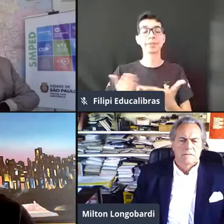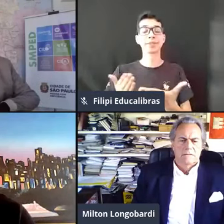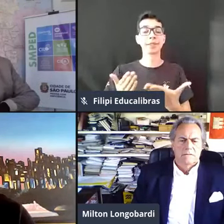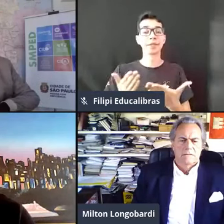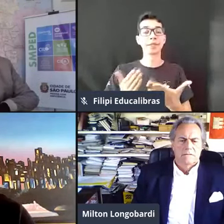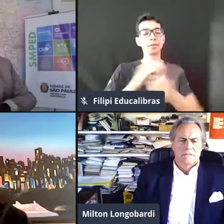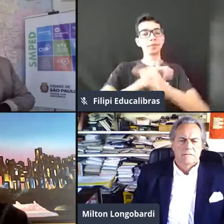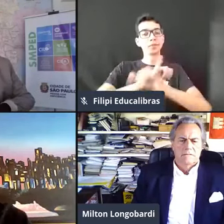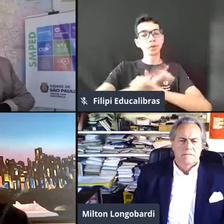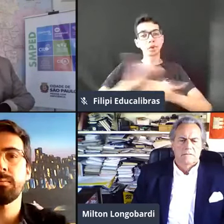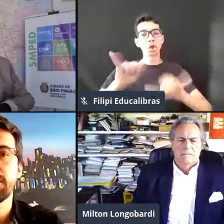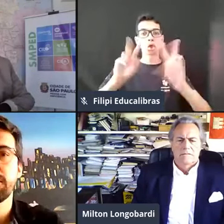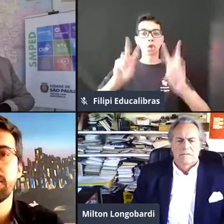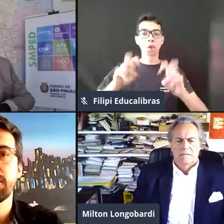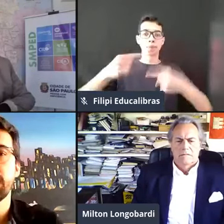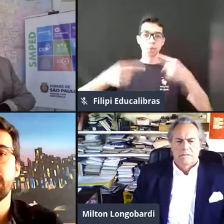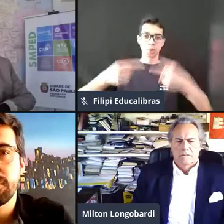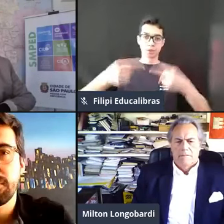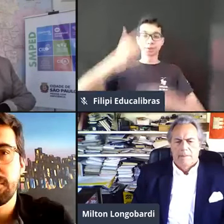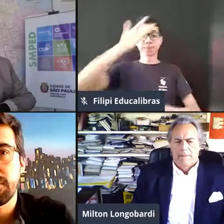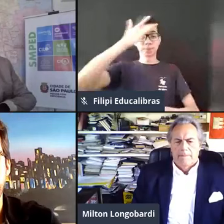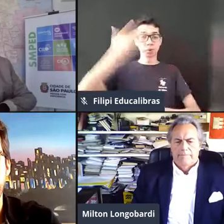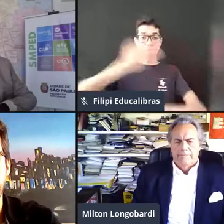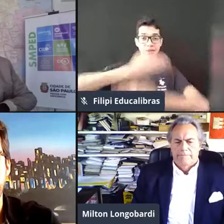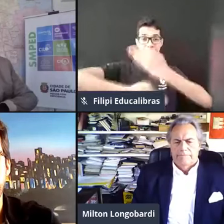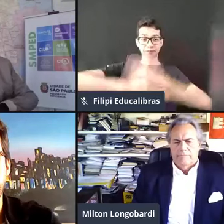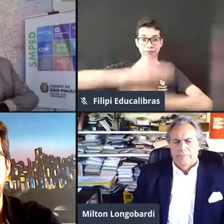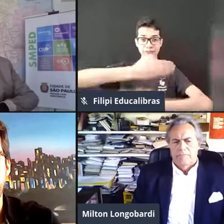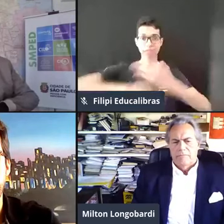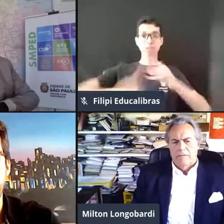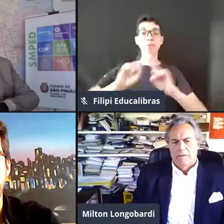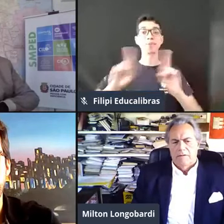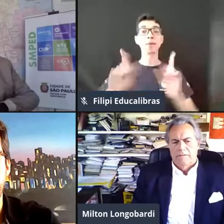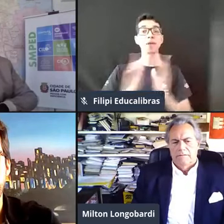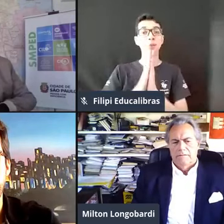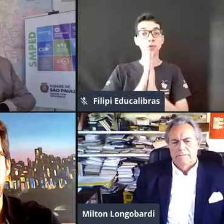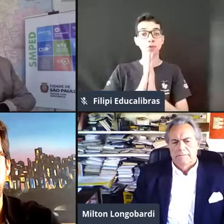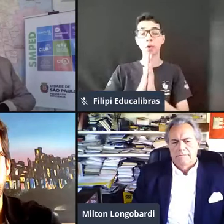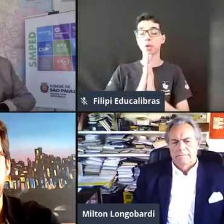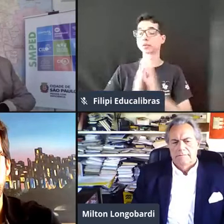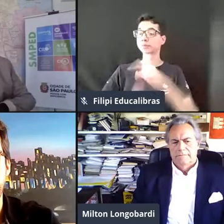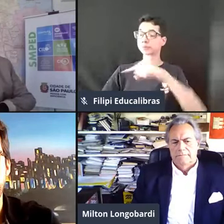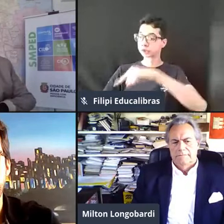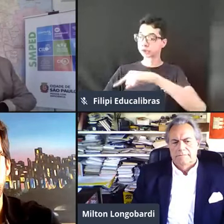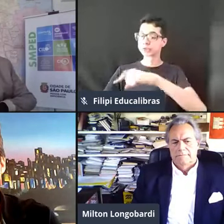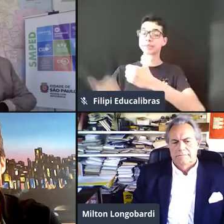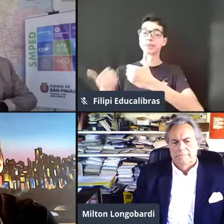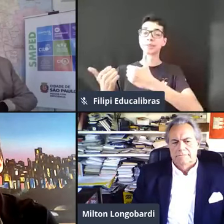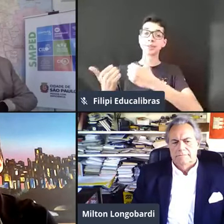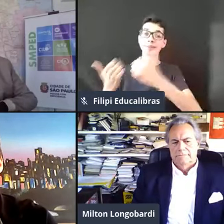com deficiência. Eu queria que você contasse um pouco dessa iniciativa, que me parece uma iniciativa